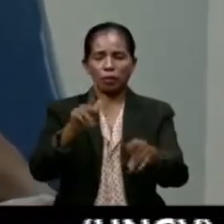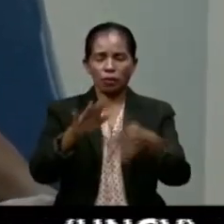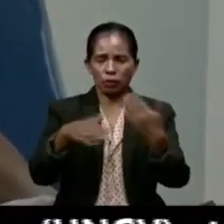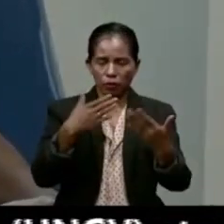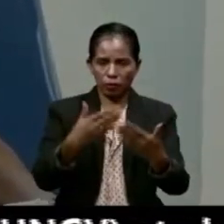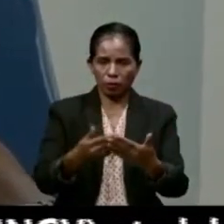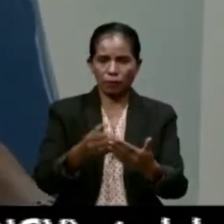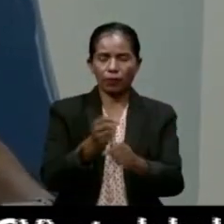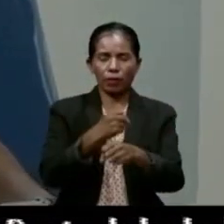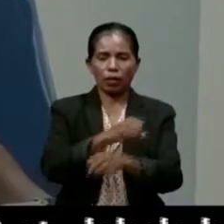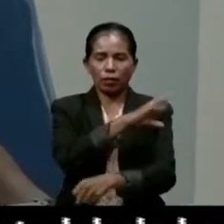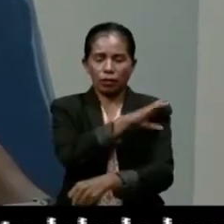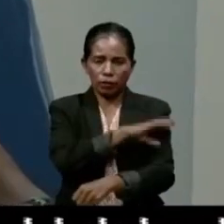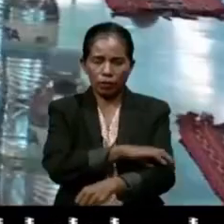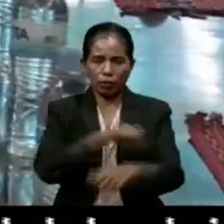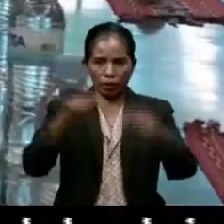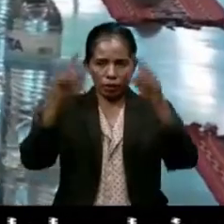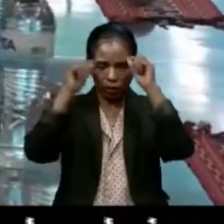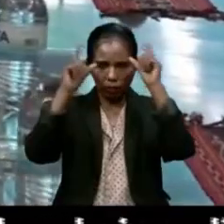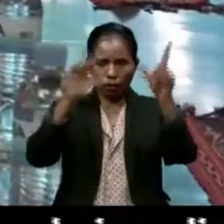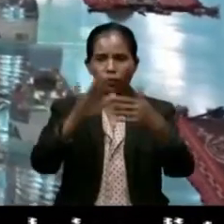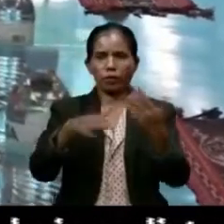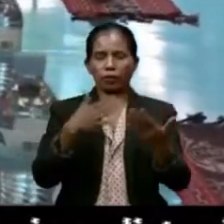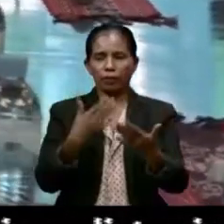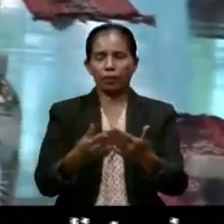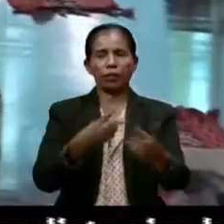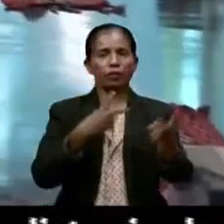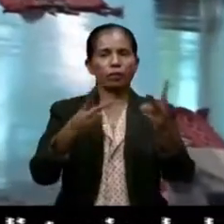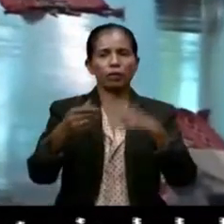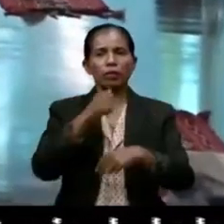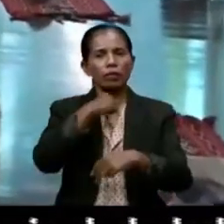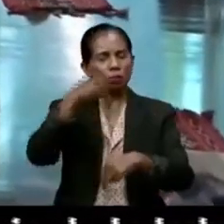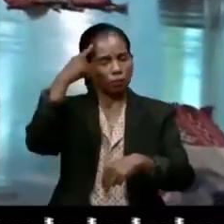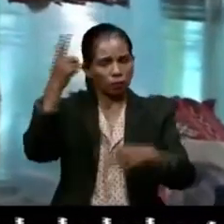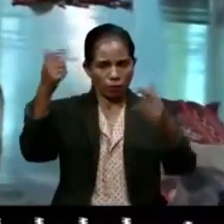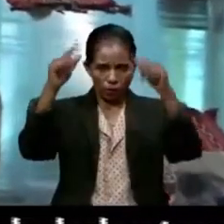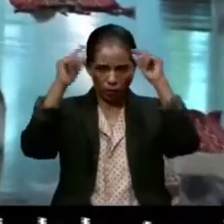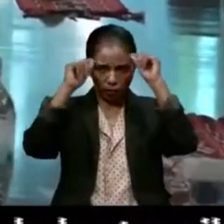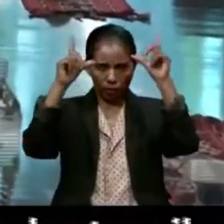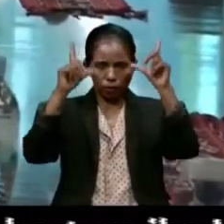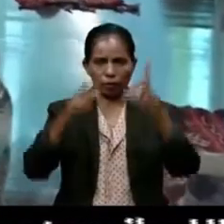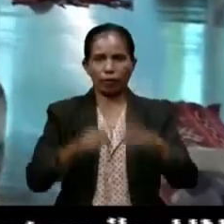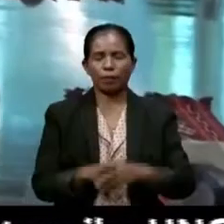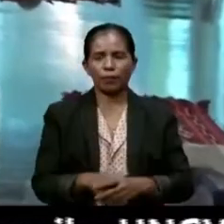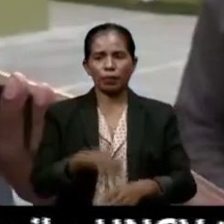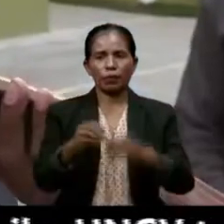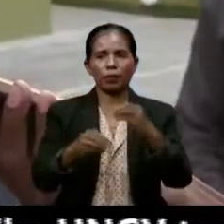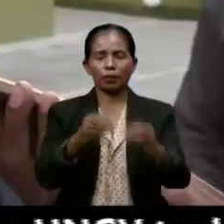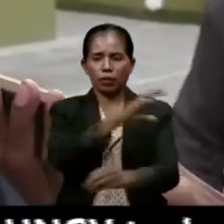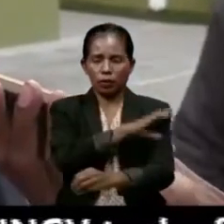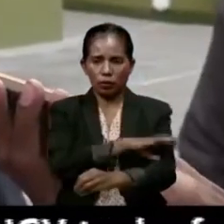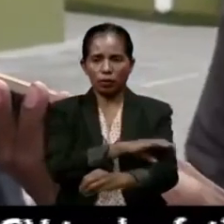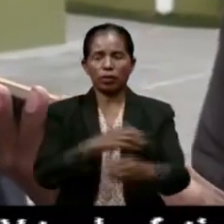no mostra ato halo segurança e a território nacional durante visita Papa Francisco e a Timor-Leste. Situação de segurança niamos e